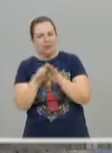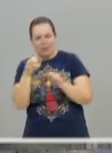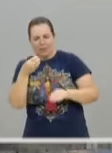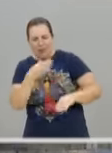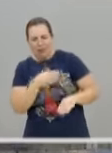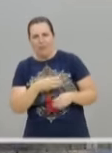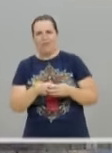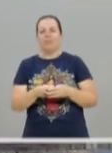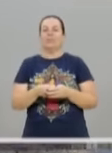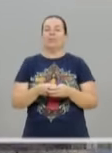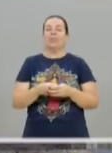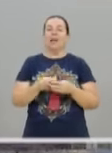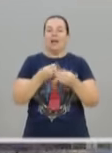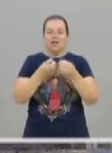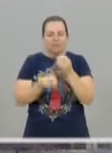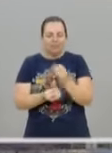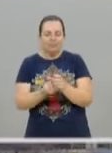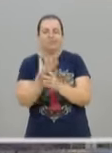abençoa